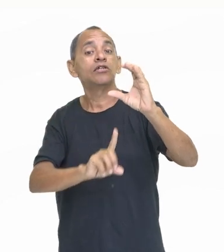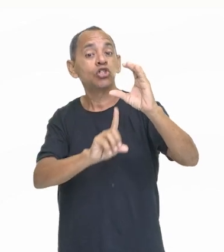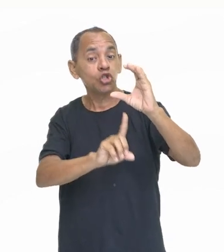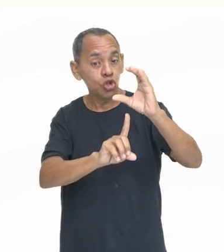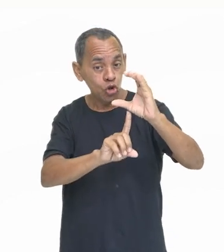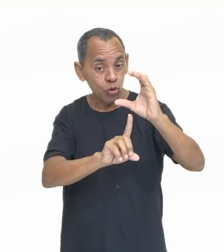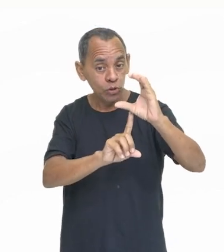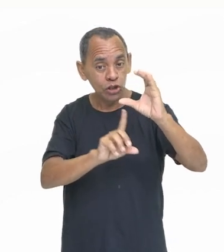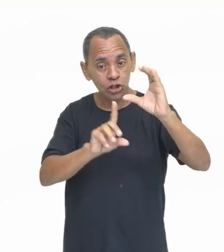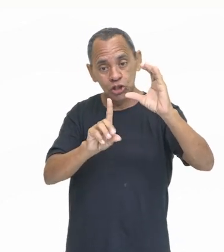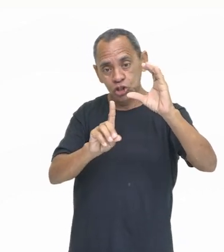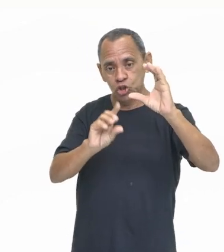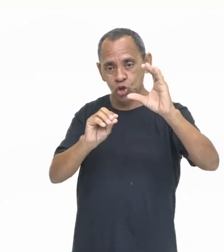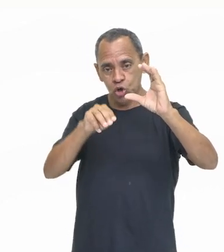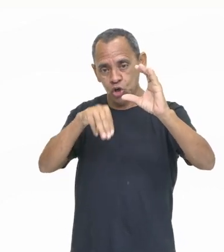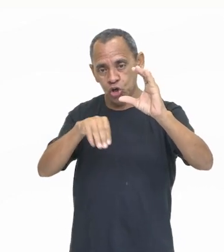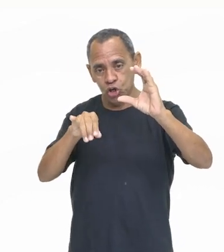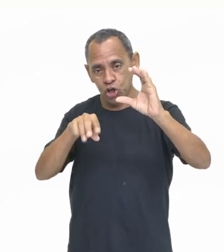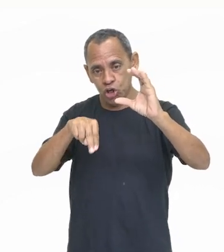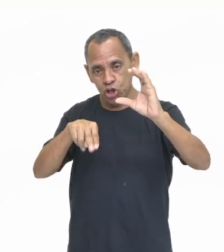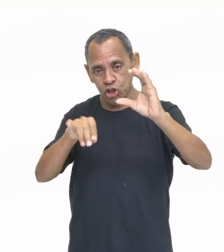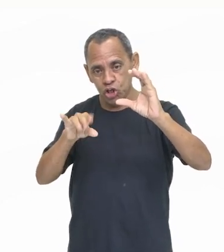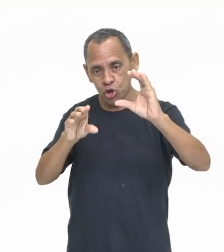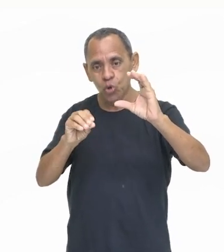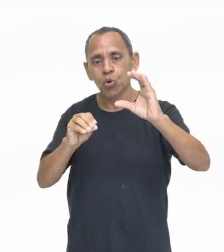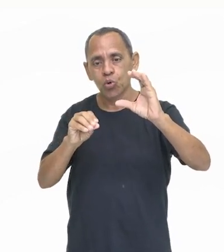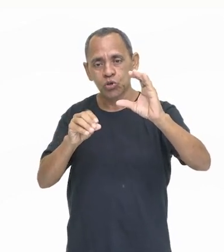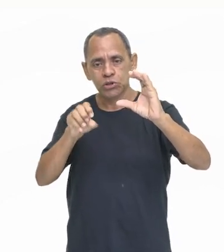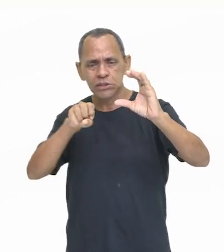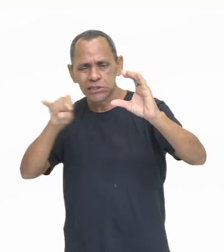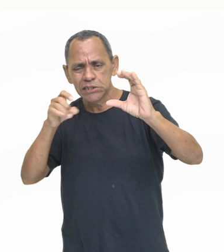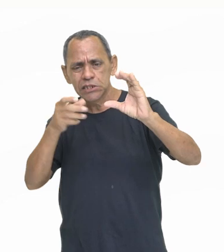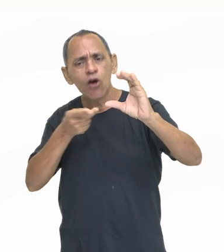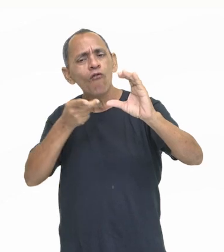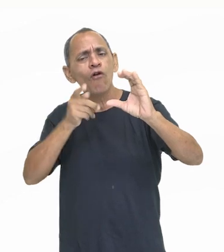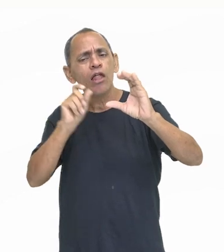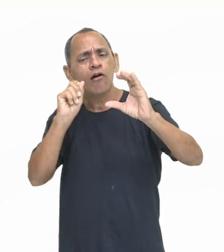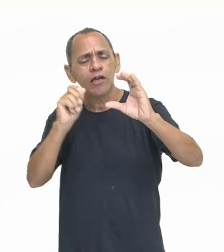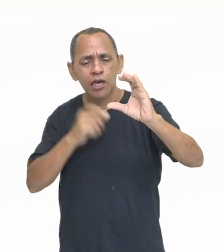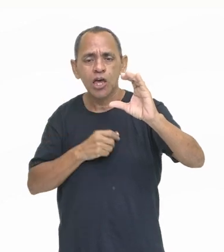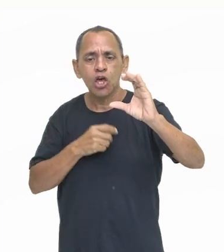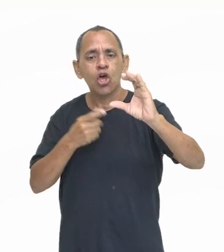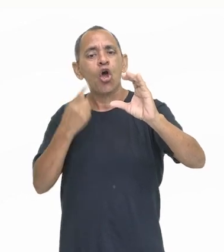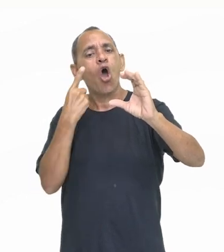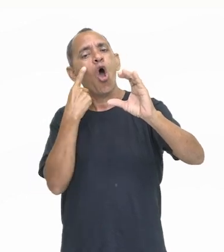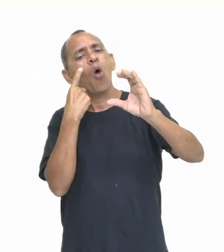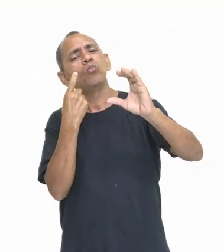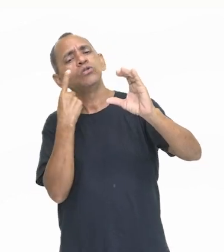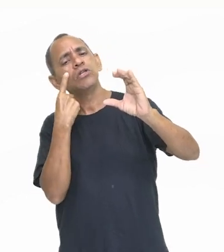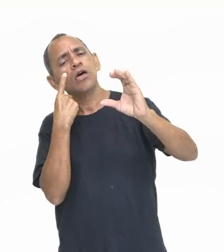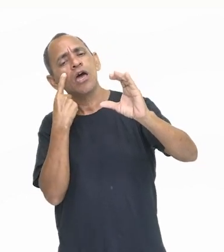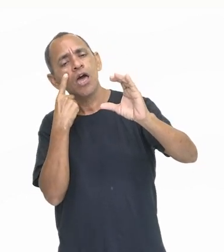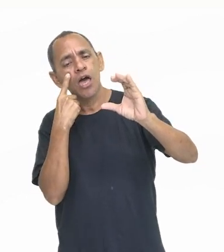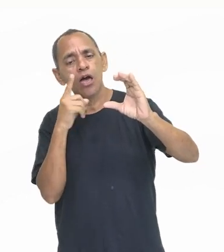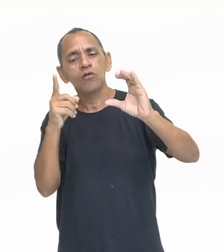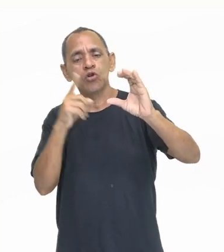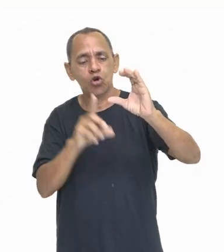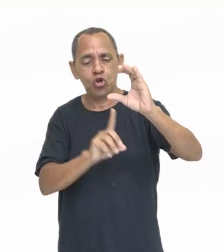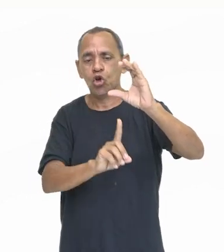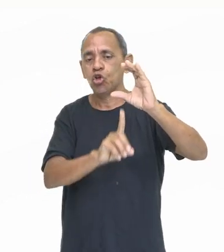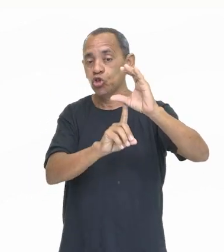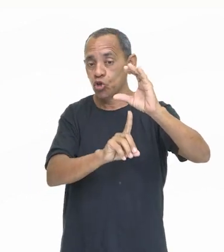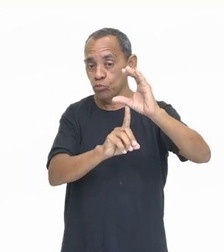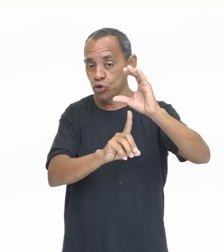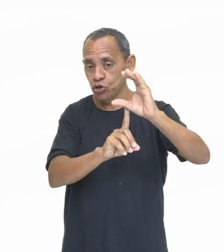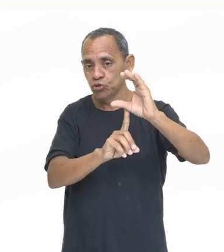Então, quando eu falar assim, observe o domínio. Então, observe todos os elementos do conjunto A.